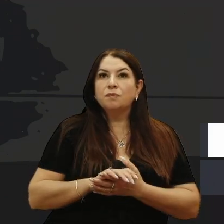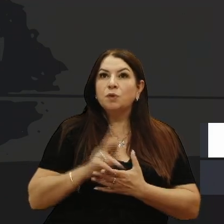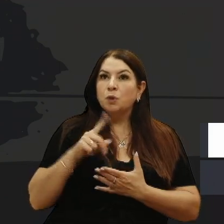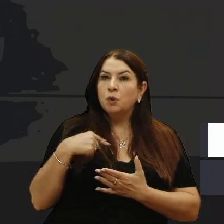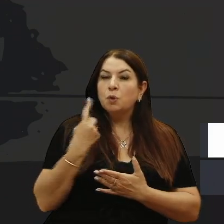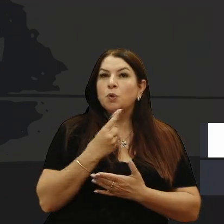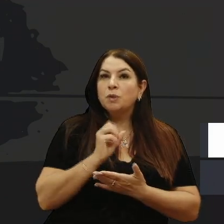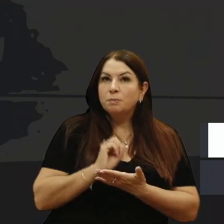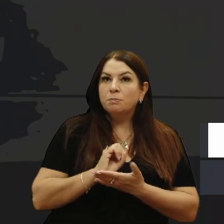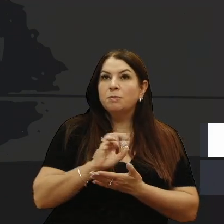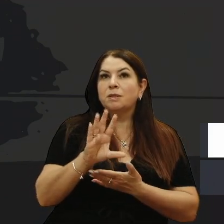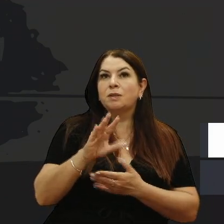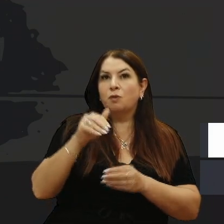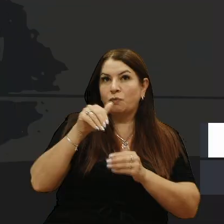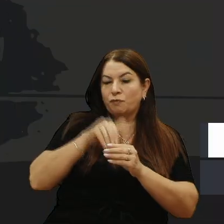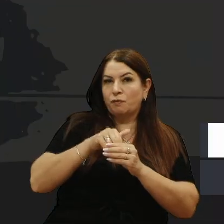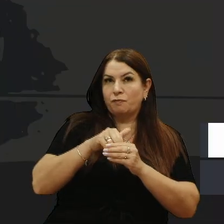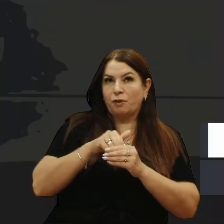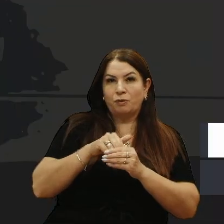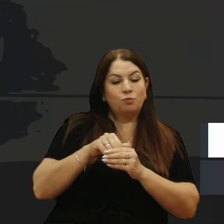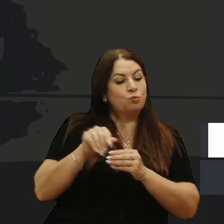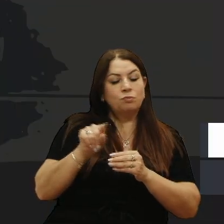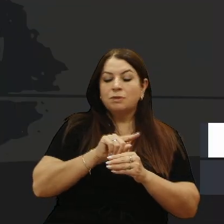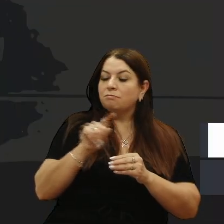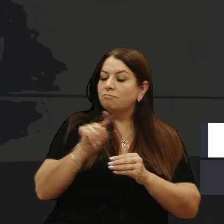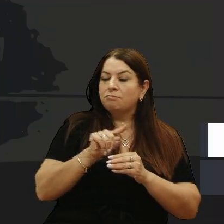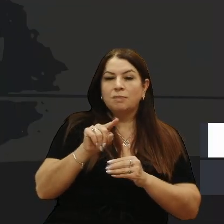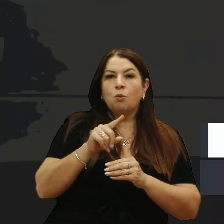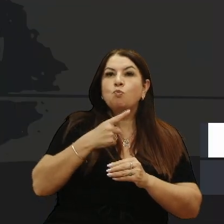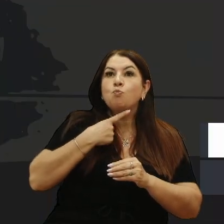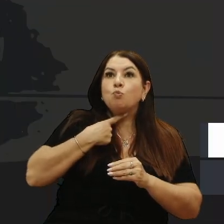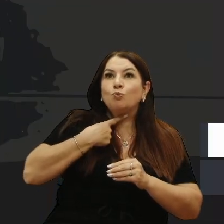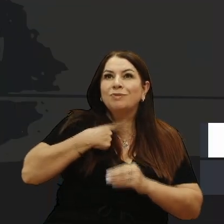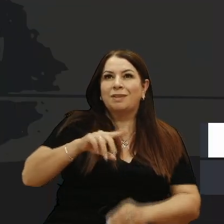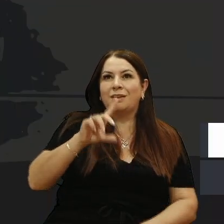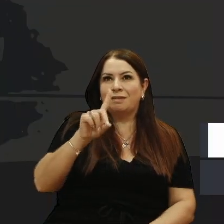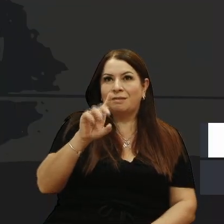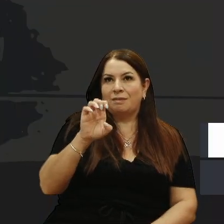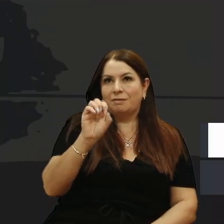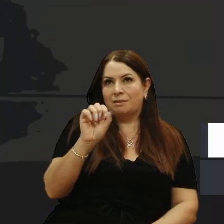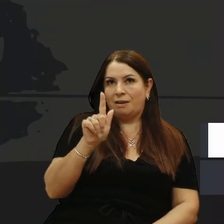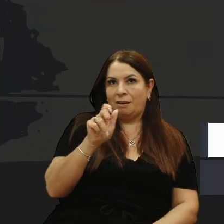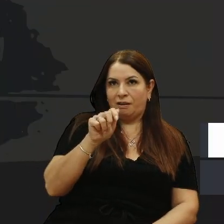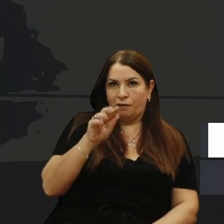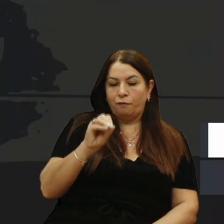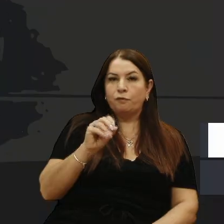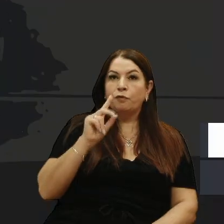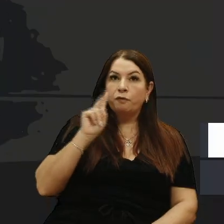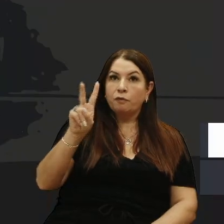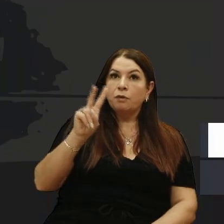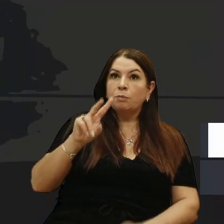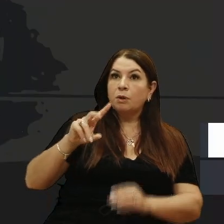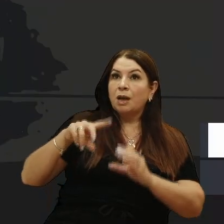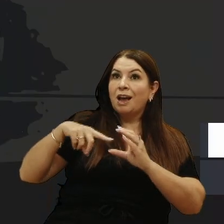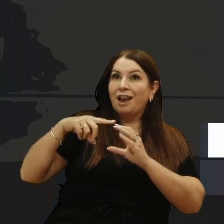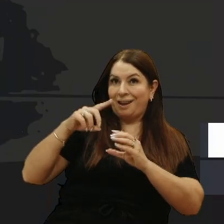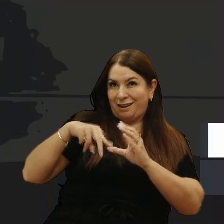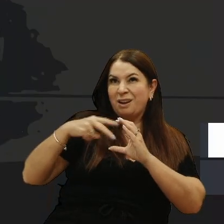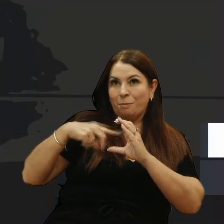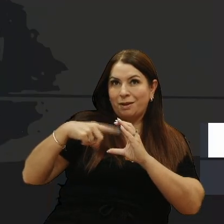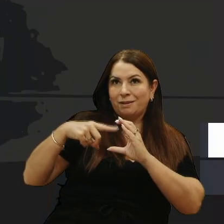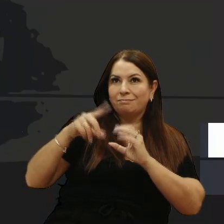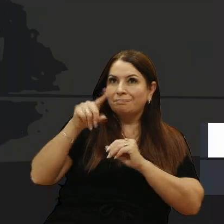nós encaminhássemos um voto de desagravo coletivo da casa e remetêssemos à Câmara Federal